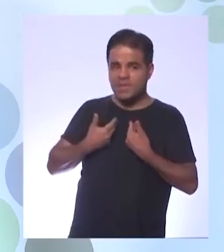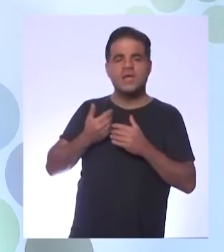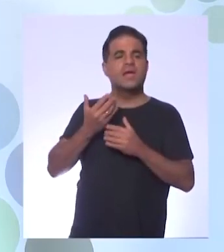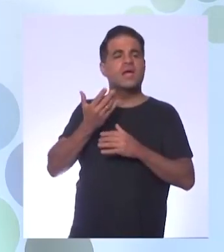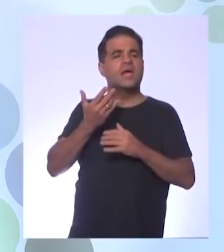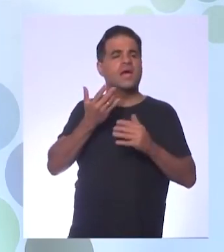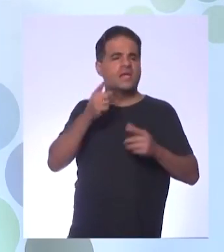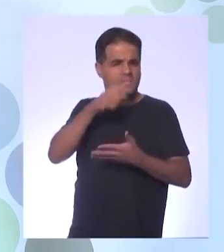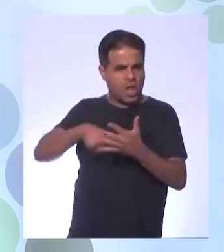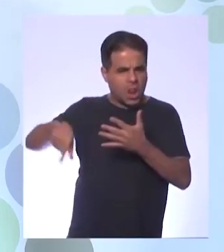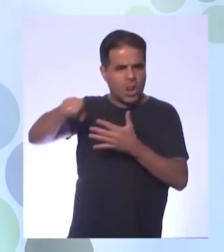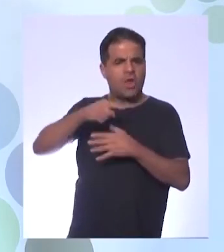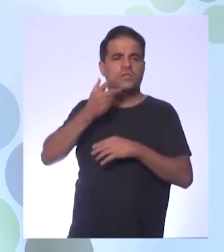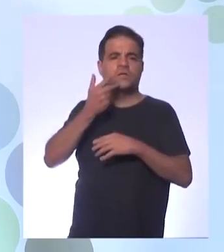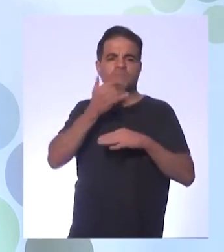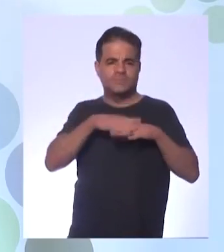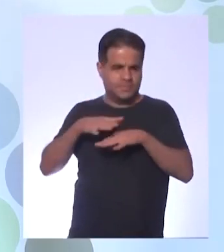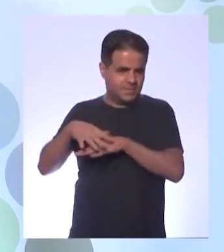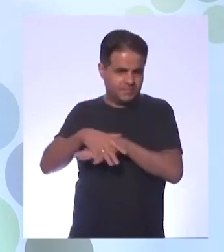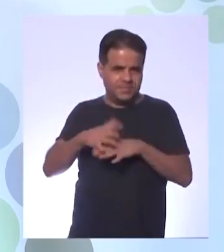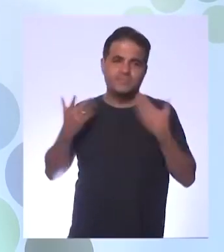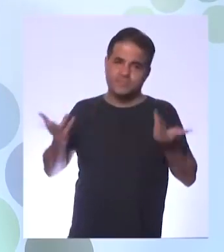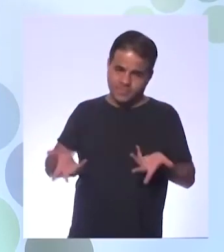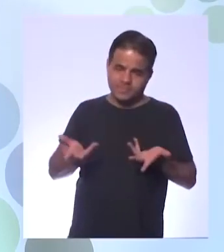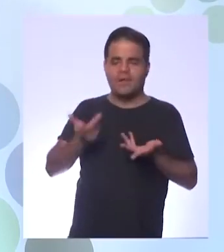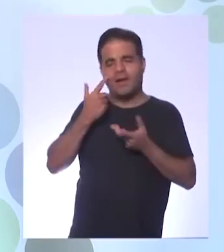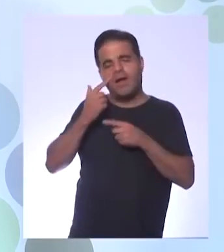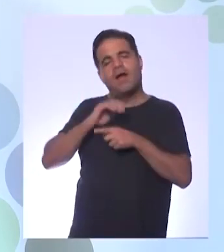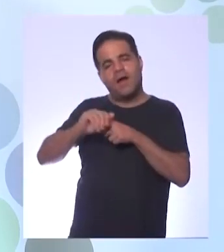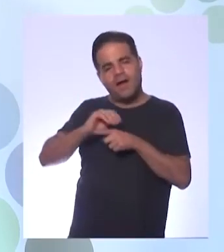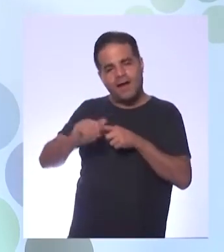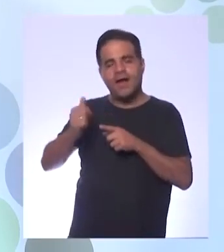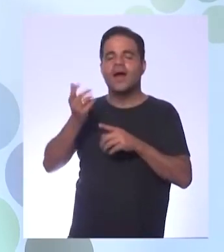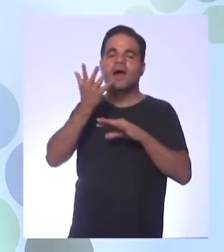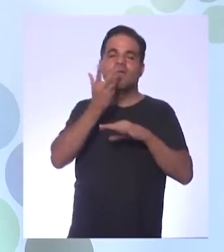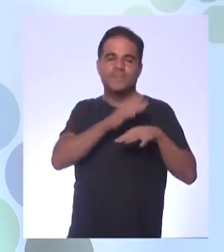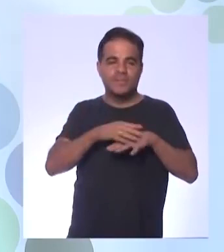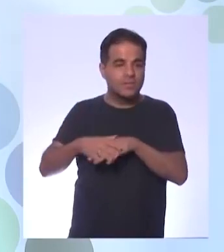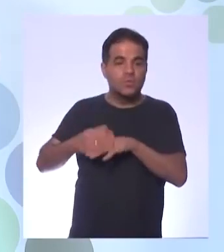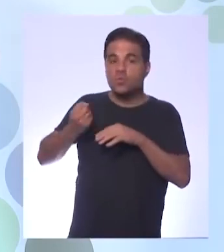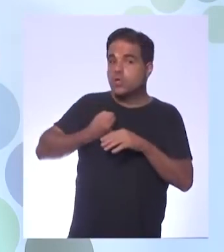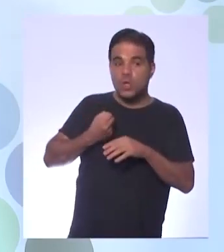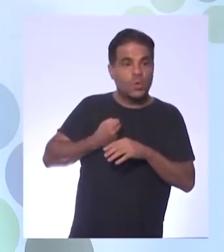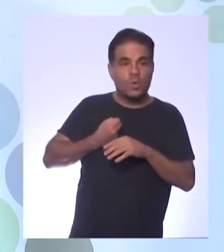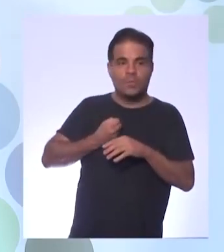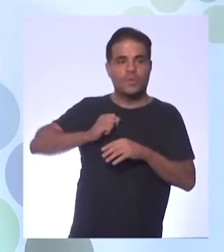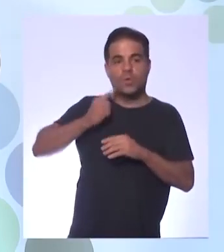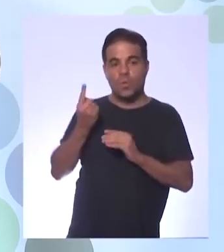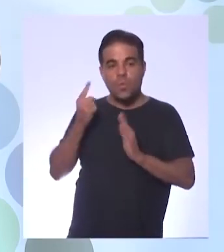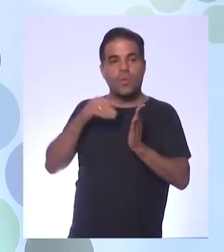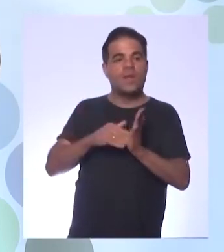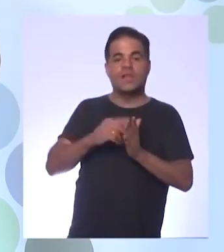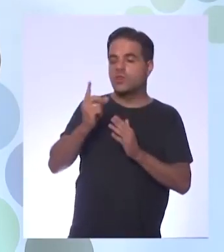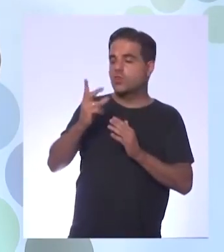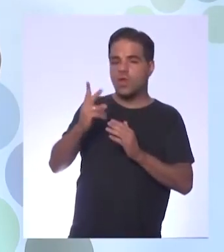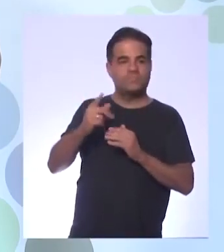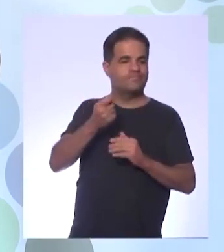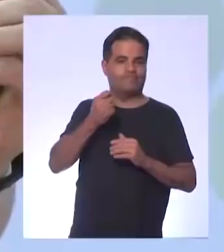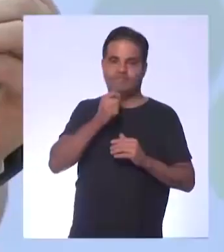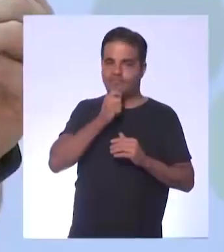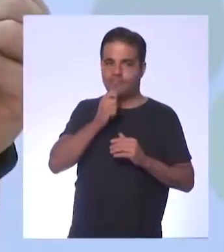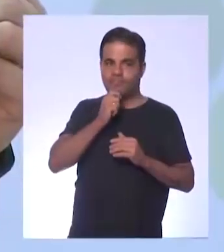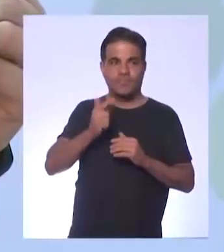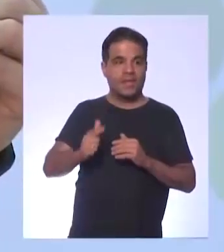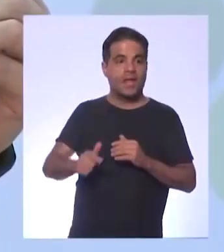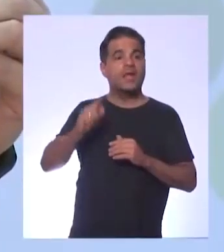matemática, né, eu tinha que dar uma puxada de sardinha para o lado de matemática. Em vez de ele estar escrito lá os números de 1 até 12, ele está aparecendo aí